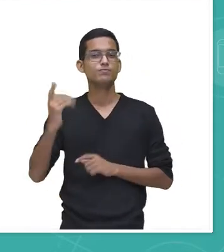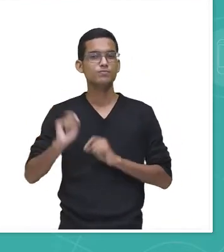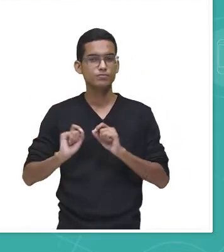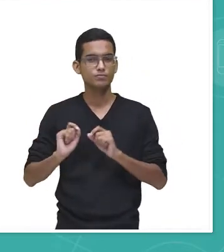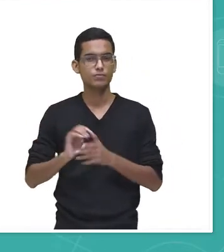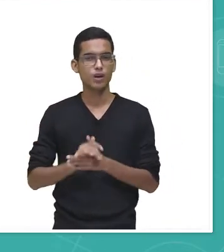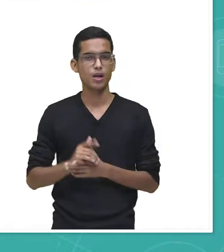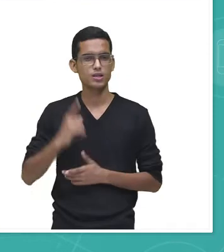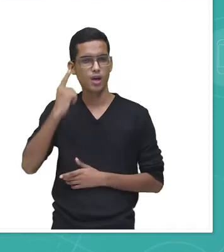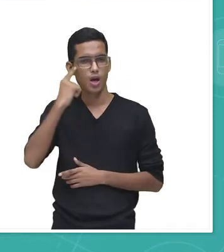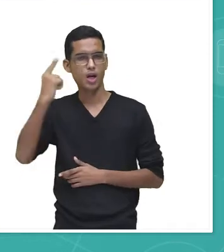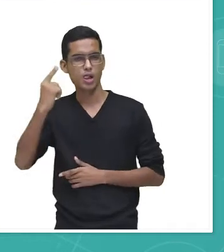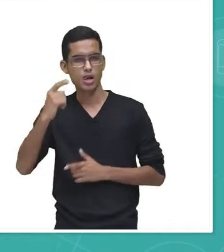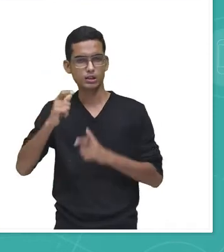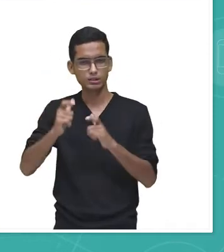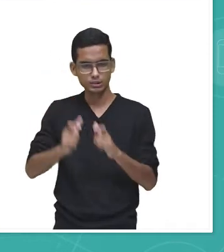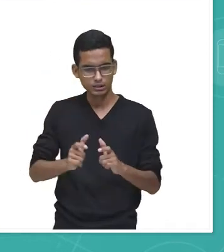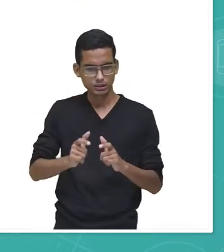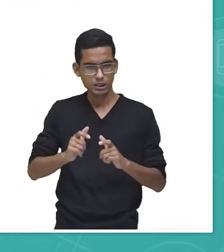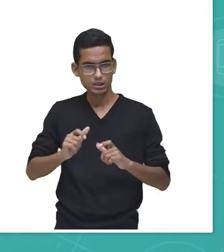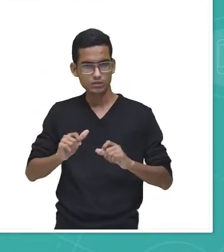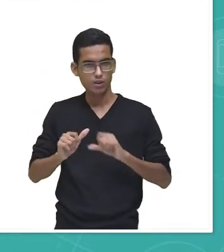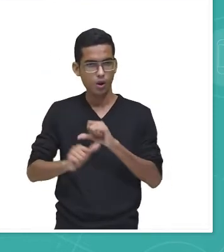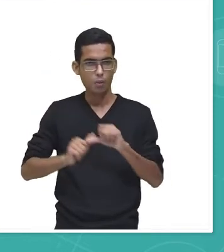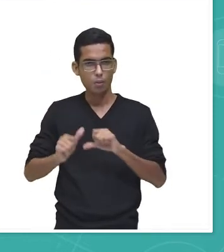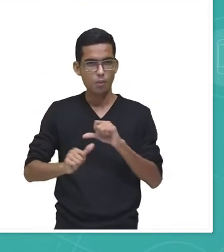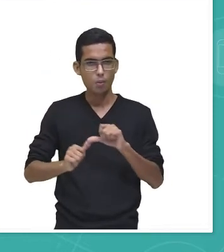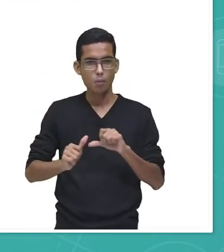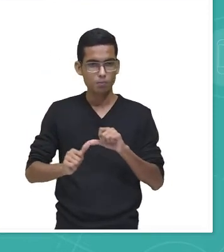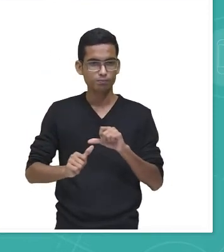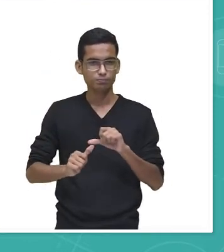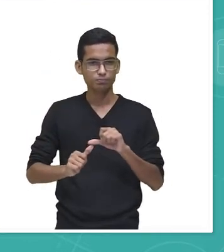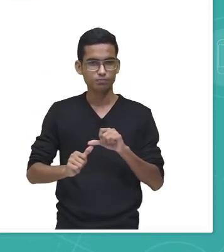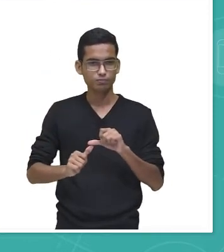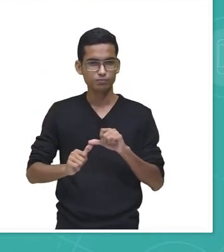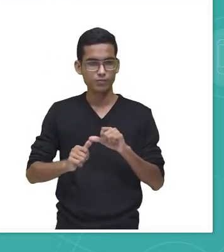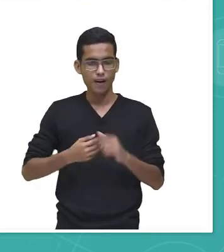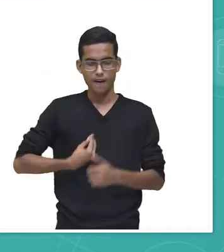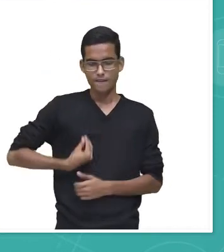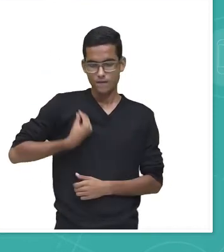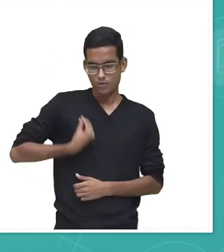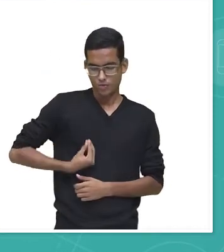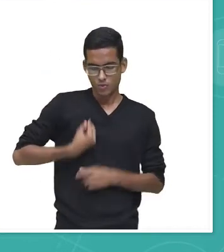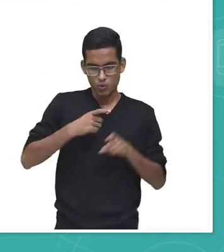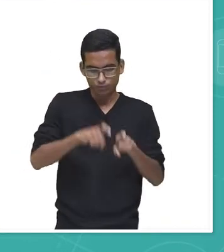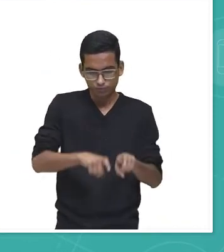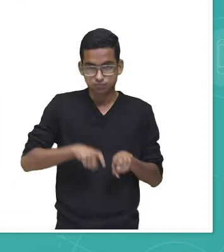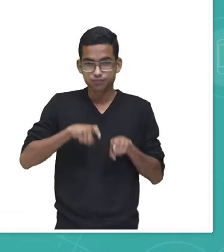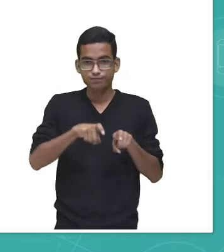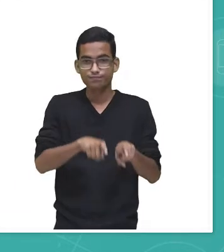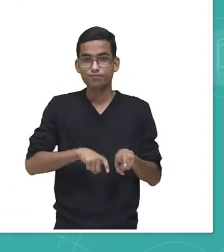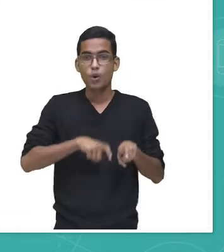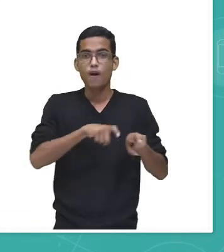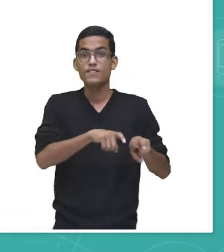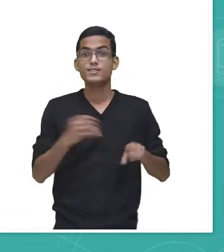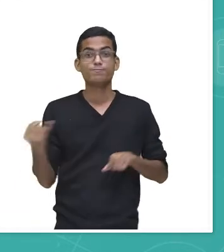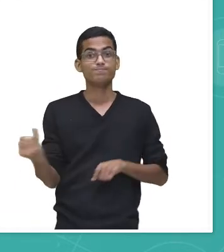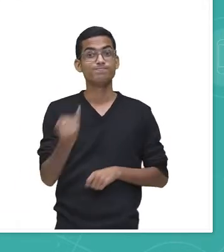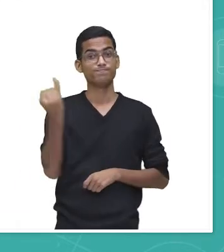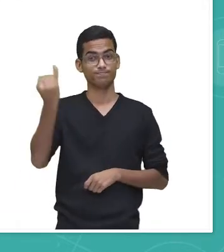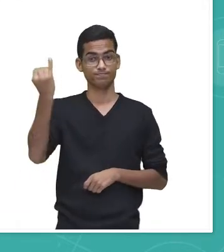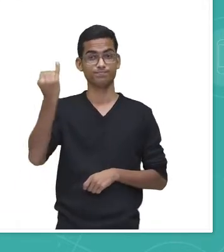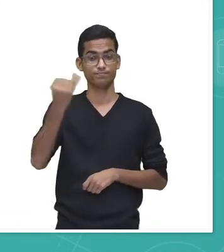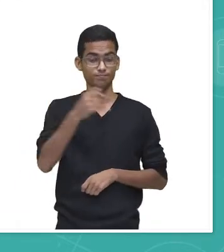a desaparecer porque não vai ter um sustento para a cidade. A vida rural, ela vai ser a mais importante nesse processo, que